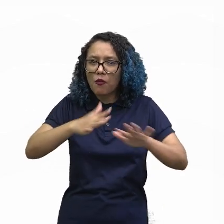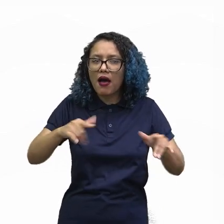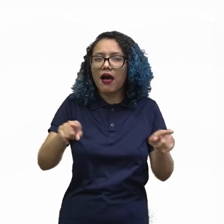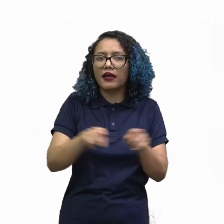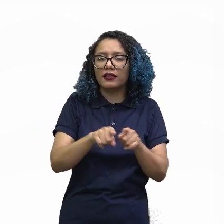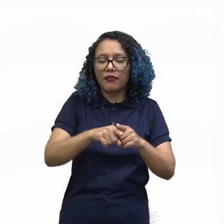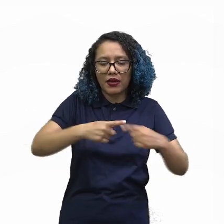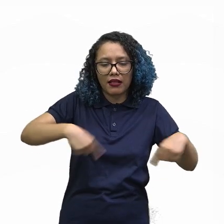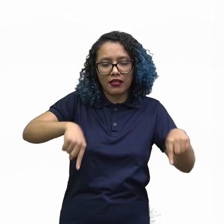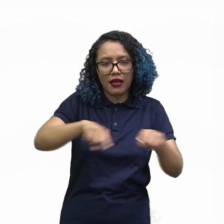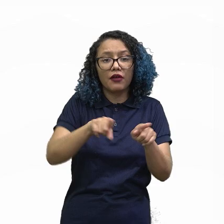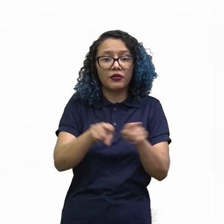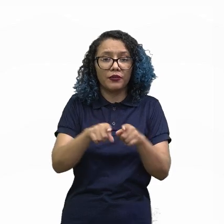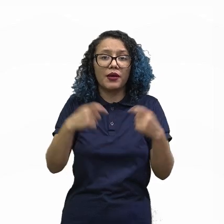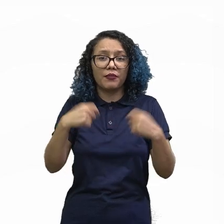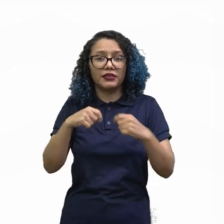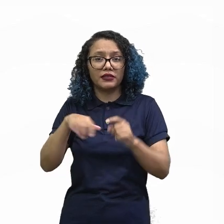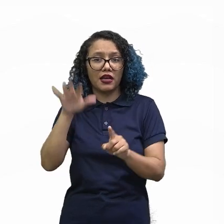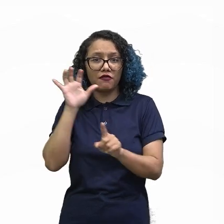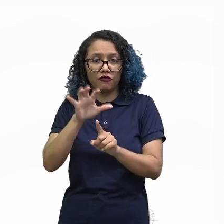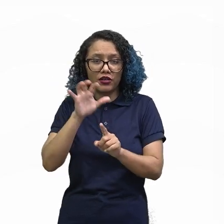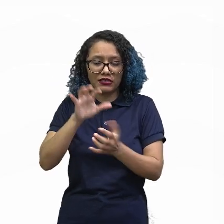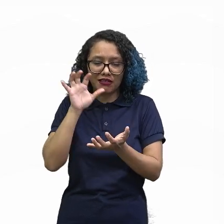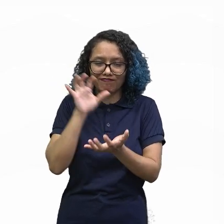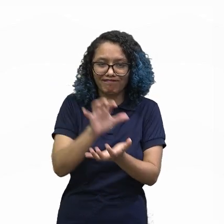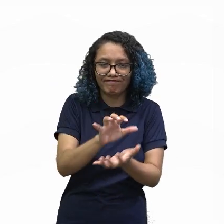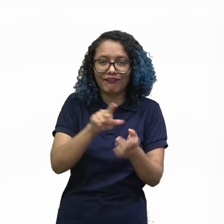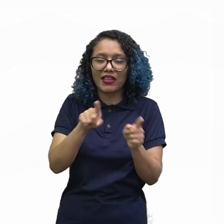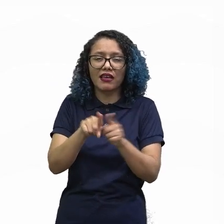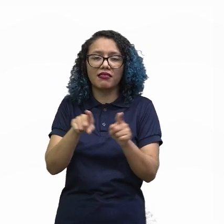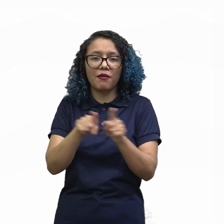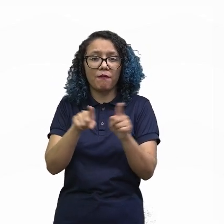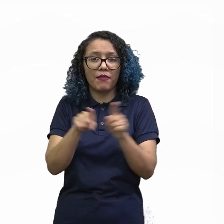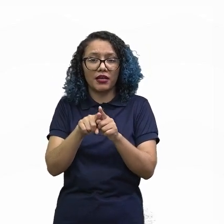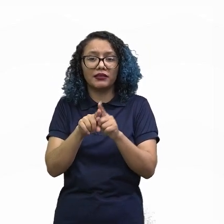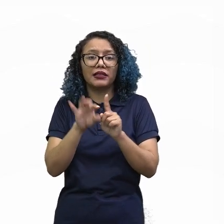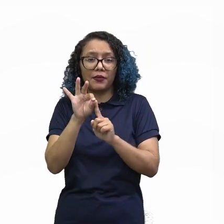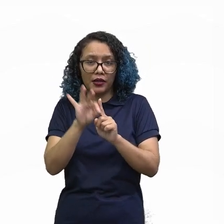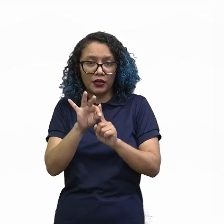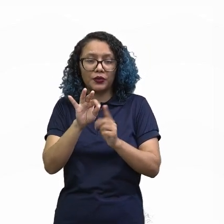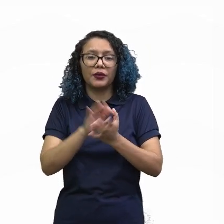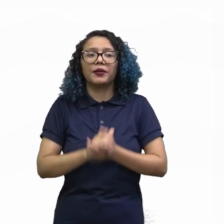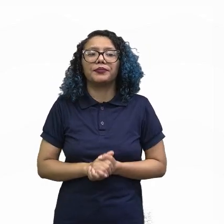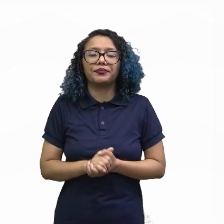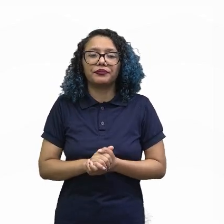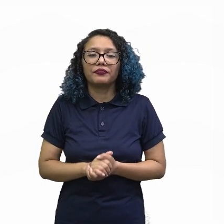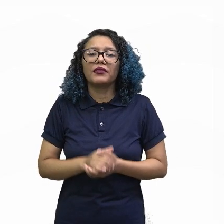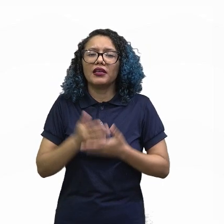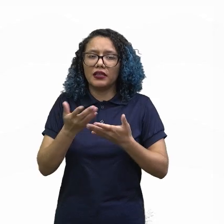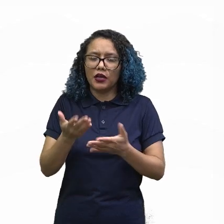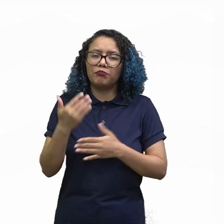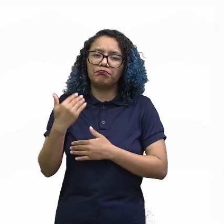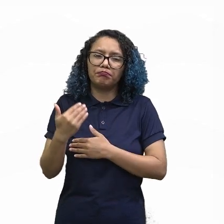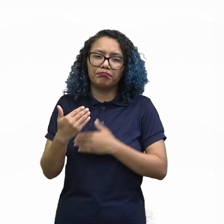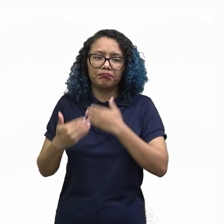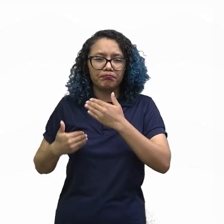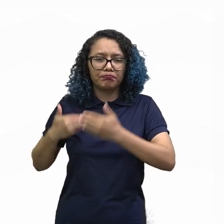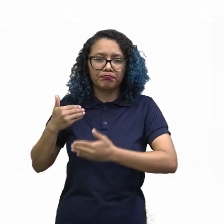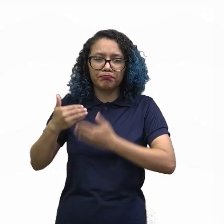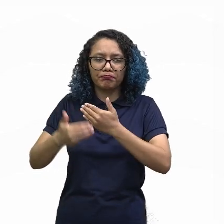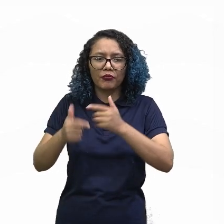condições específicas de pressão. Ao longo dos anos, esses